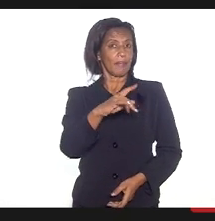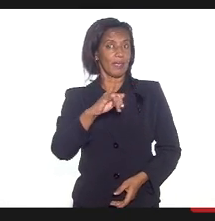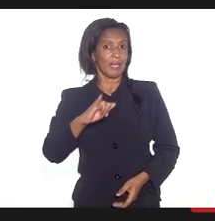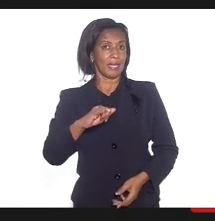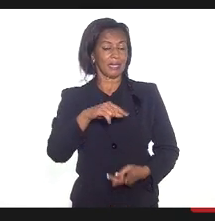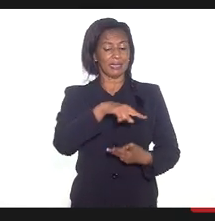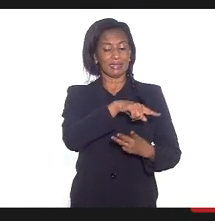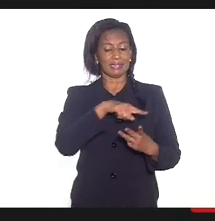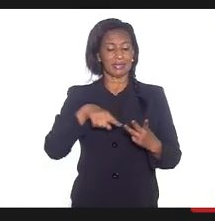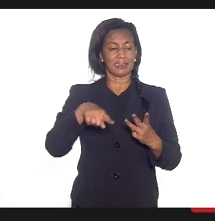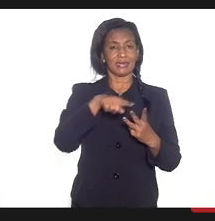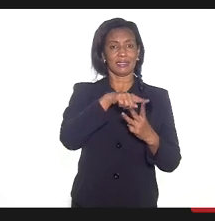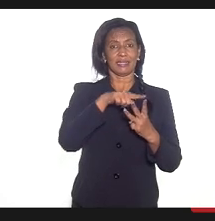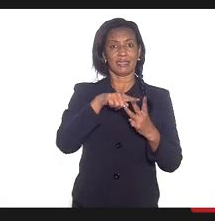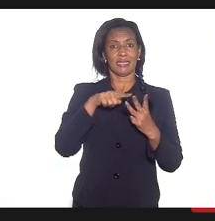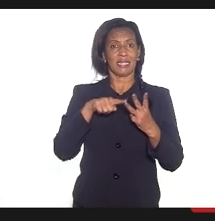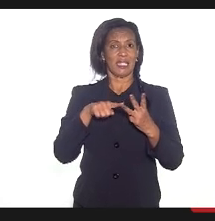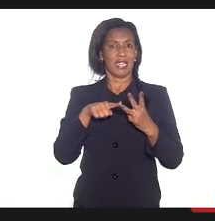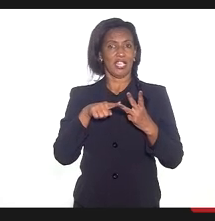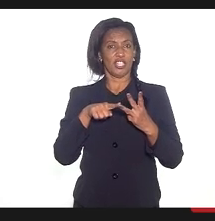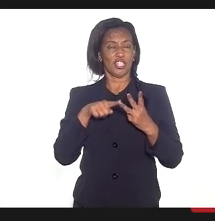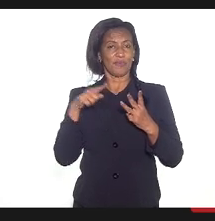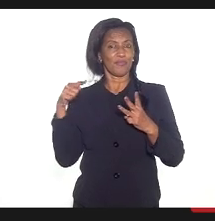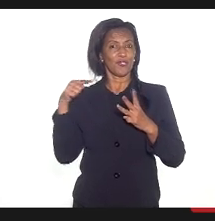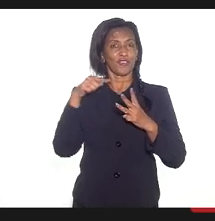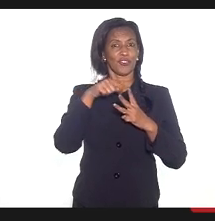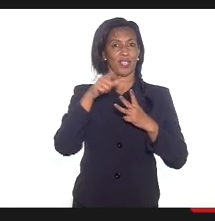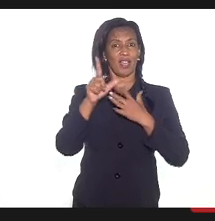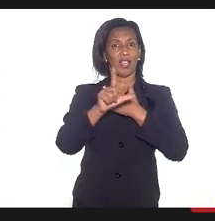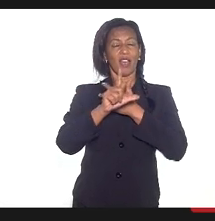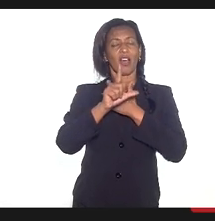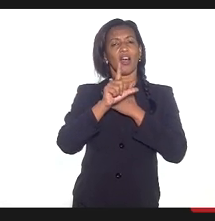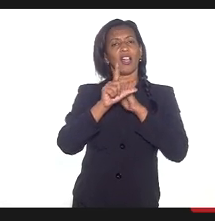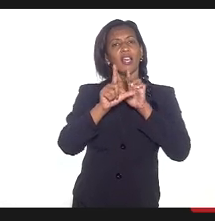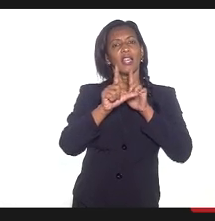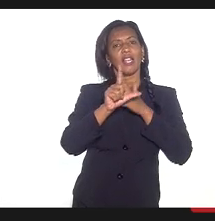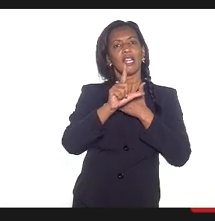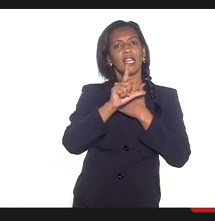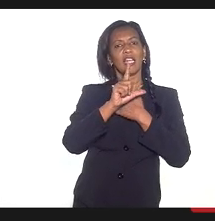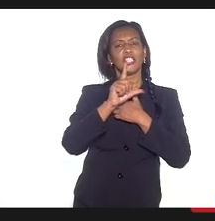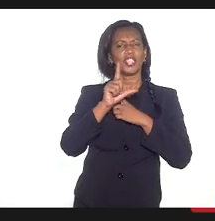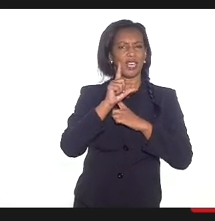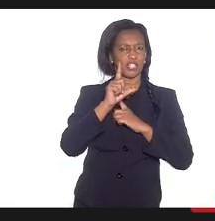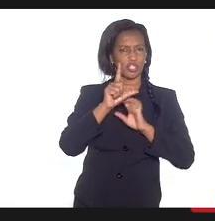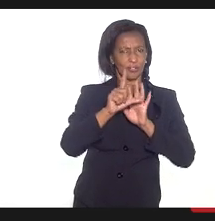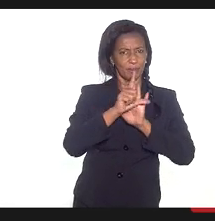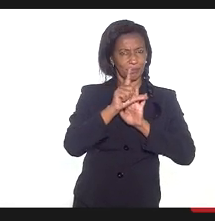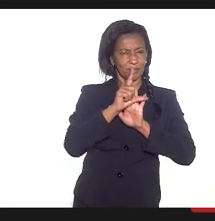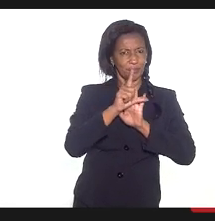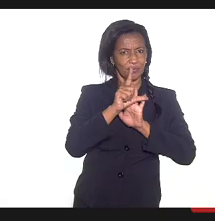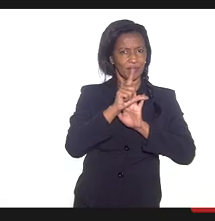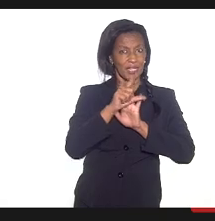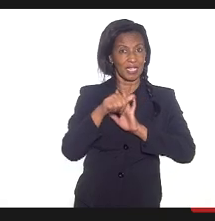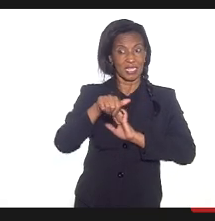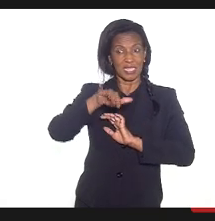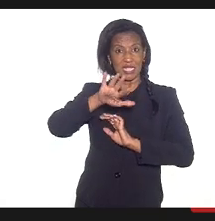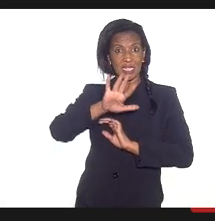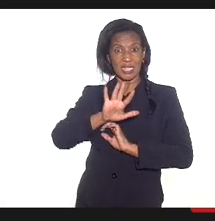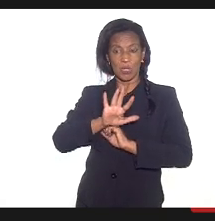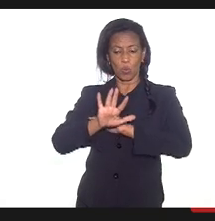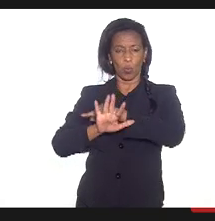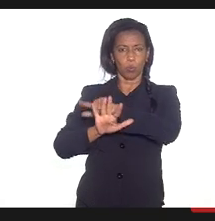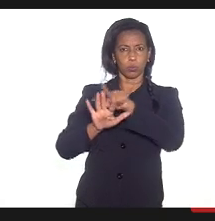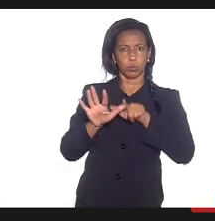3 indicações legislativas, 5 projetos de leis, e nós conseguimos.